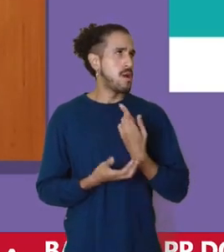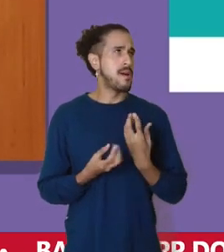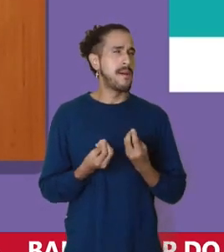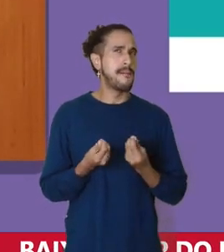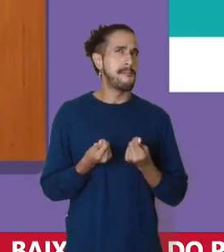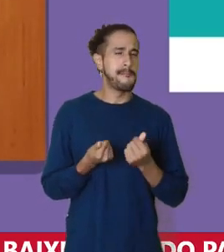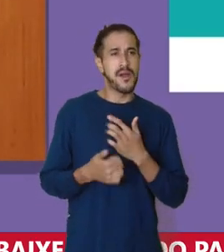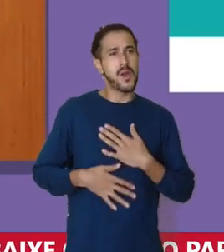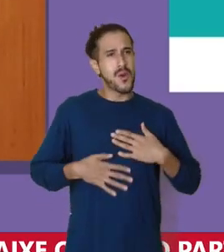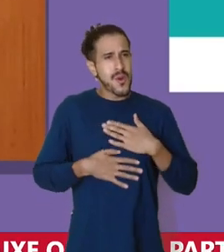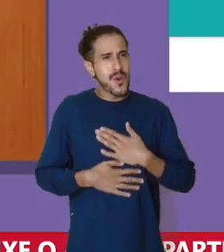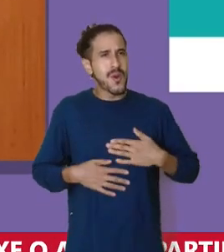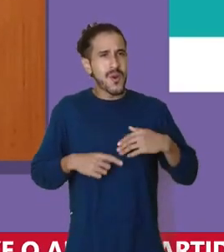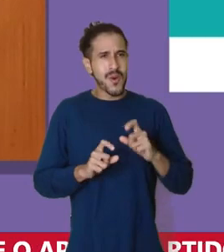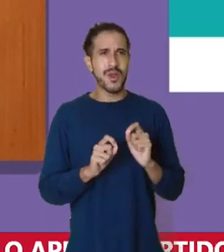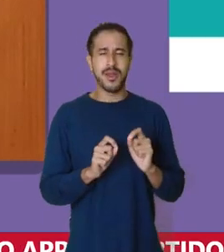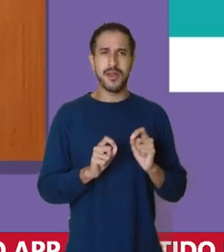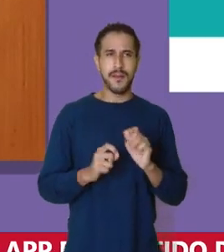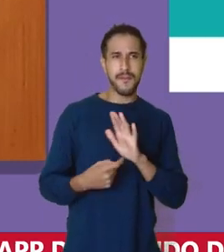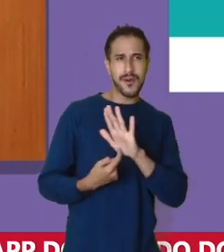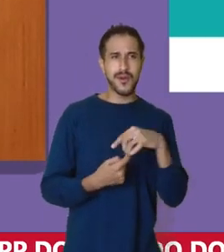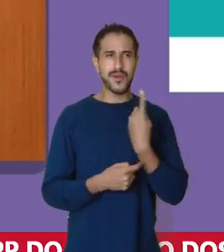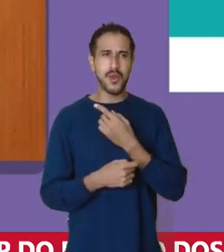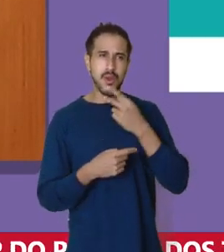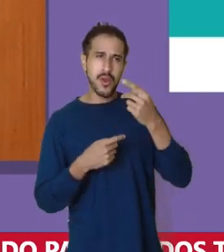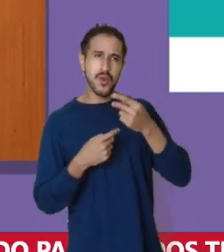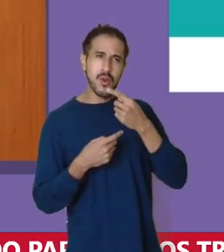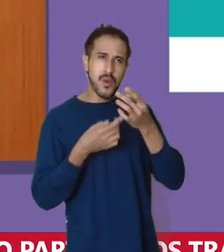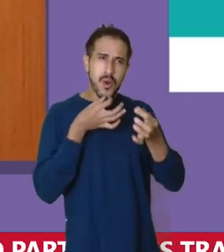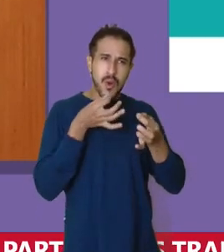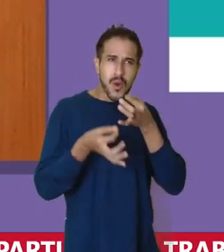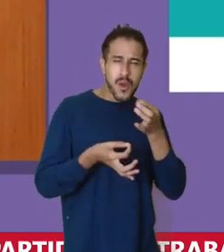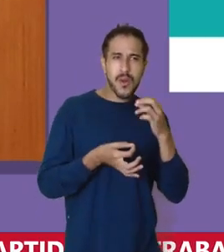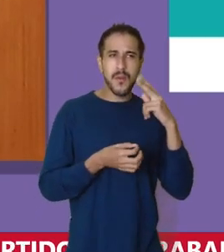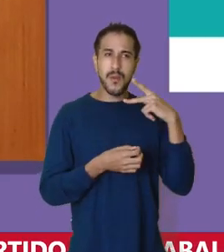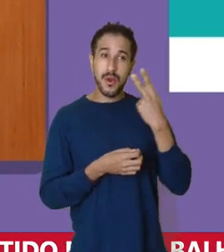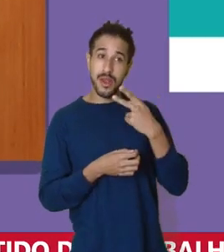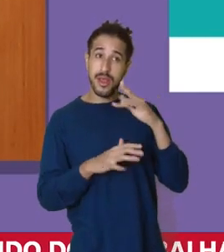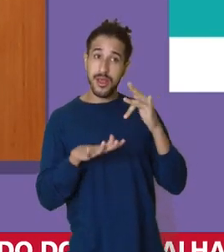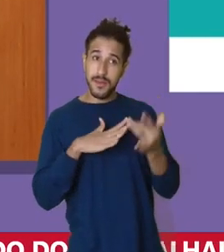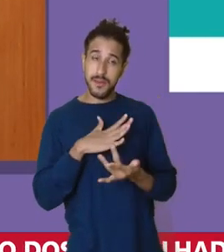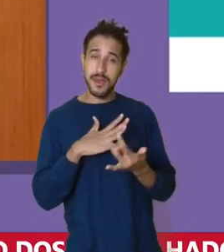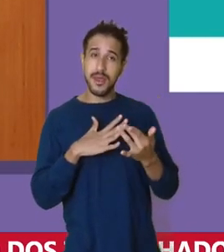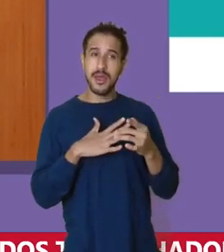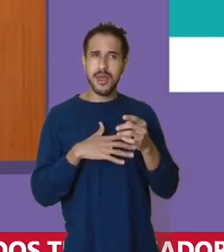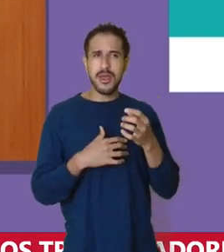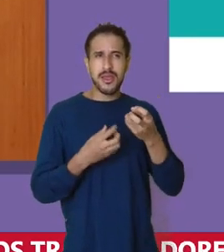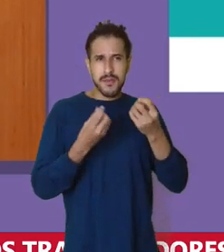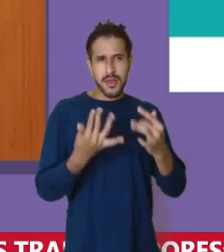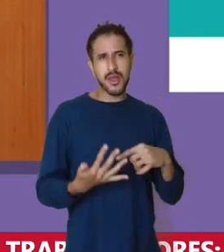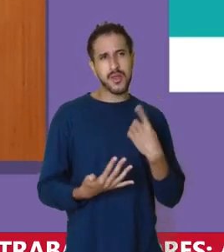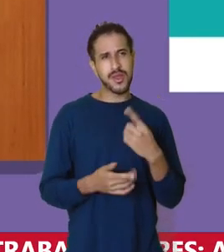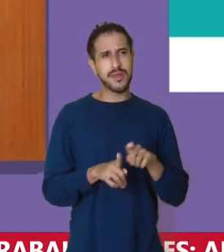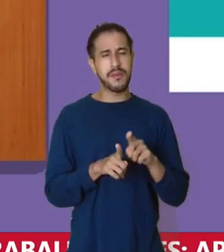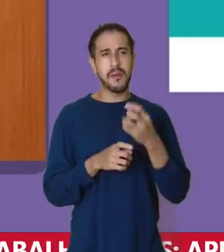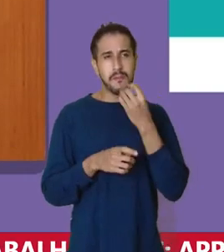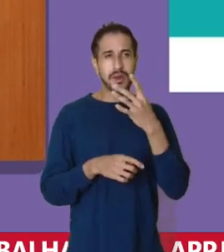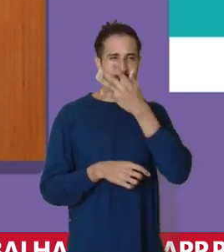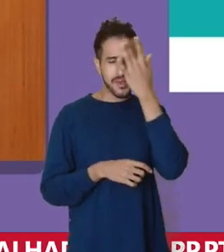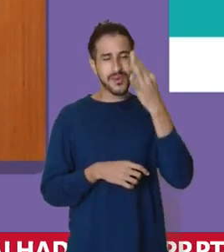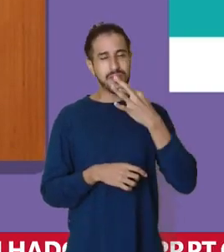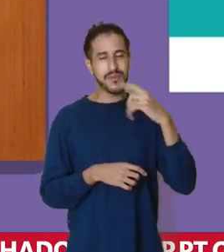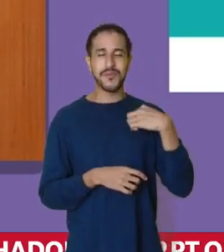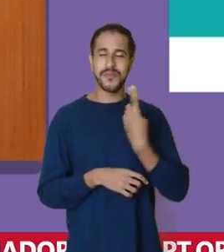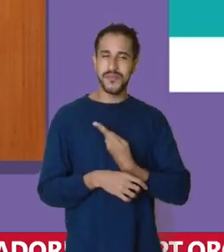a gente gosta de, além de colocar nossas posições políticas, né, nossas redes, mas falar um pouco da gente também. É bom que as pessoas nos